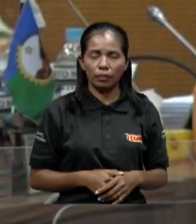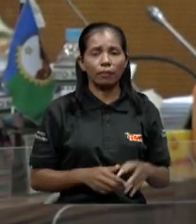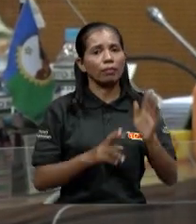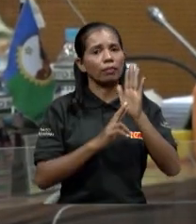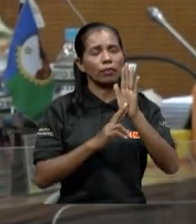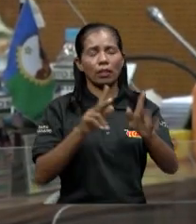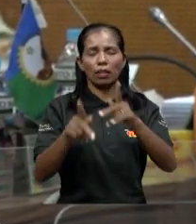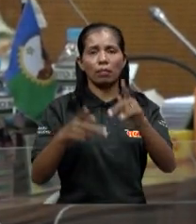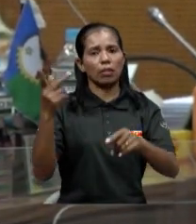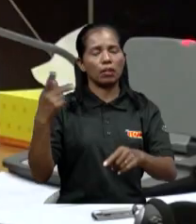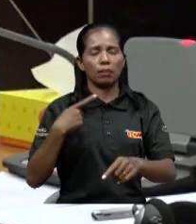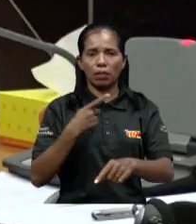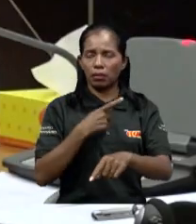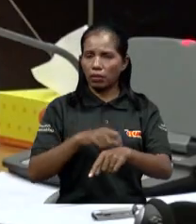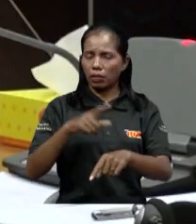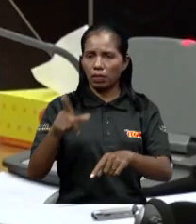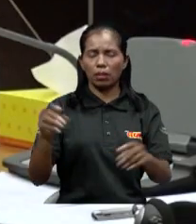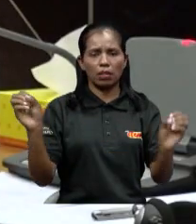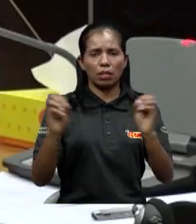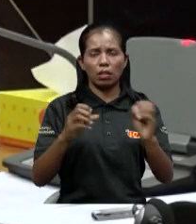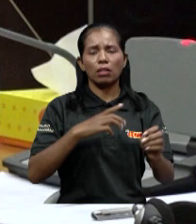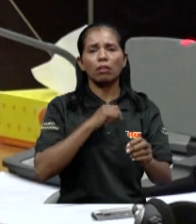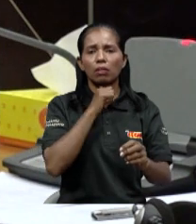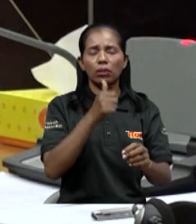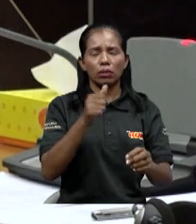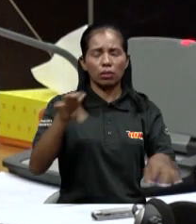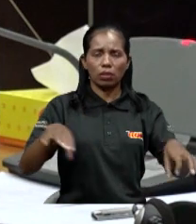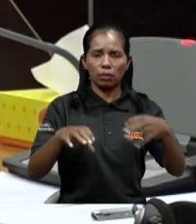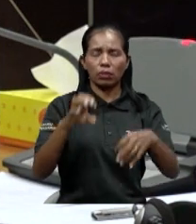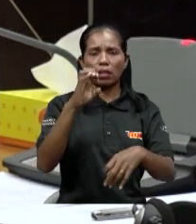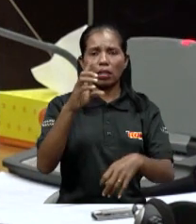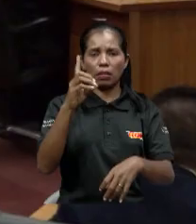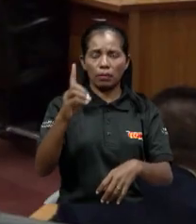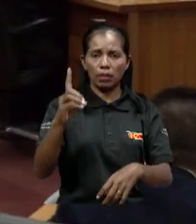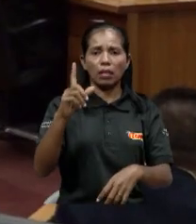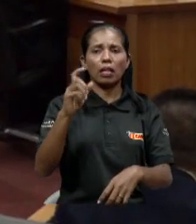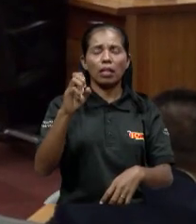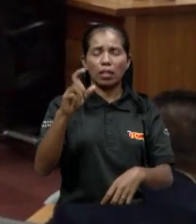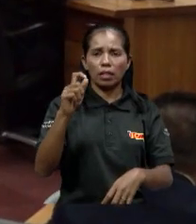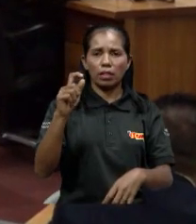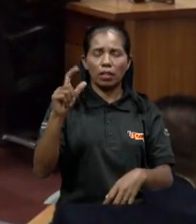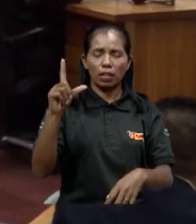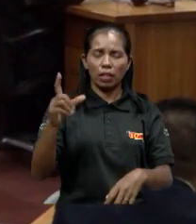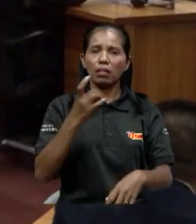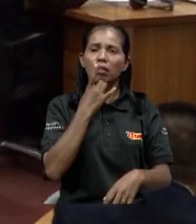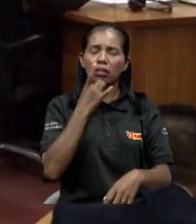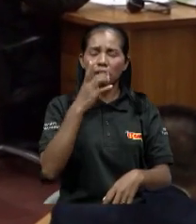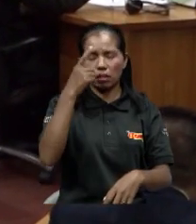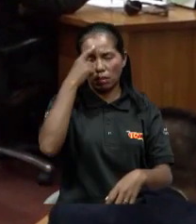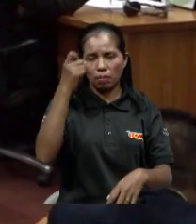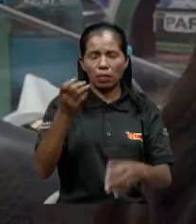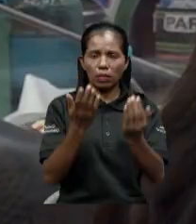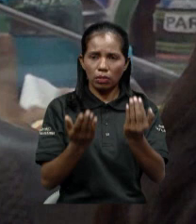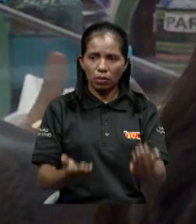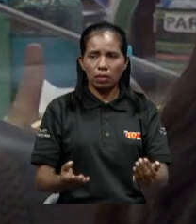Representante povo e Parlamento Nacional lamenta o serviço empresa pública Eletricidade Timor-Leste, também considera a toda a despesa Estado,